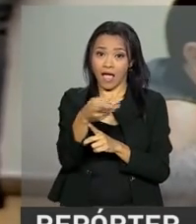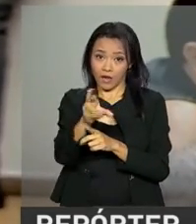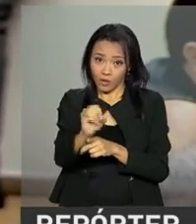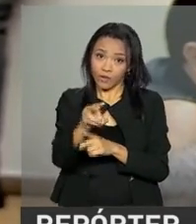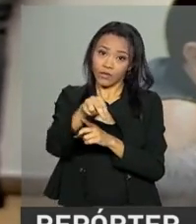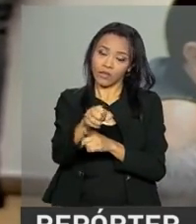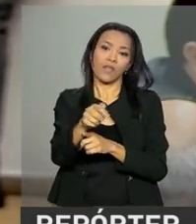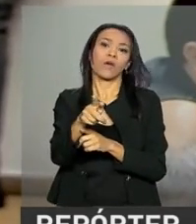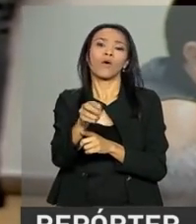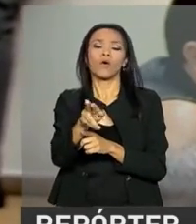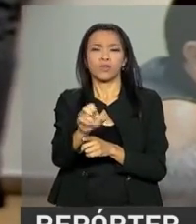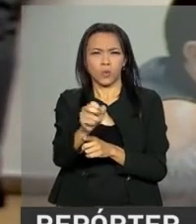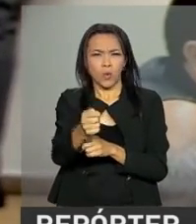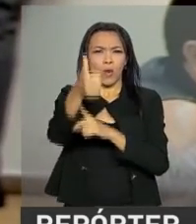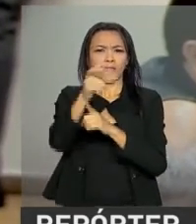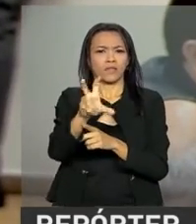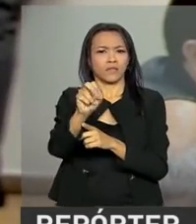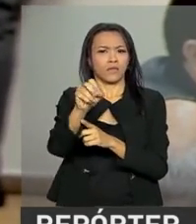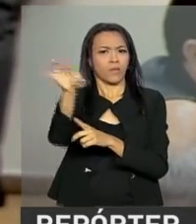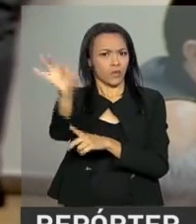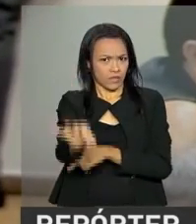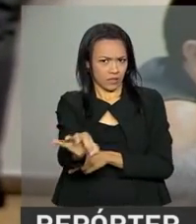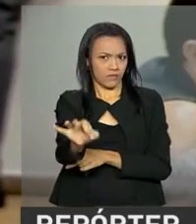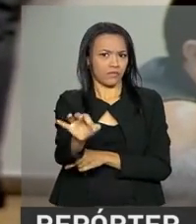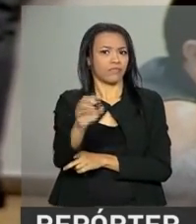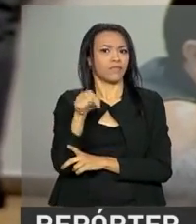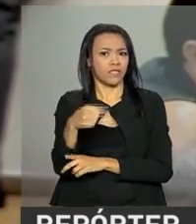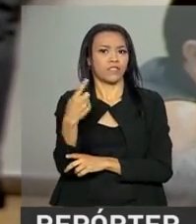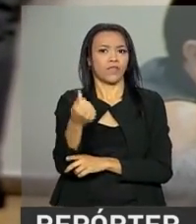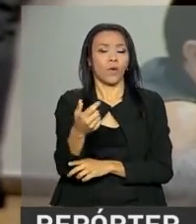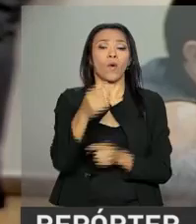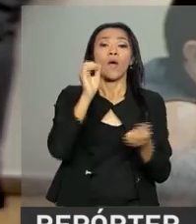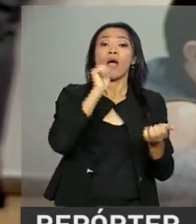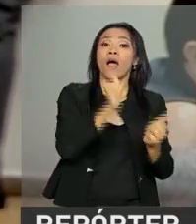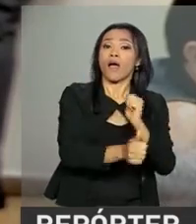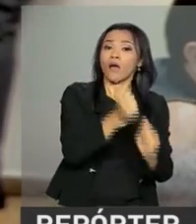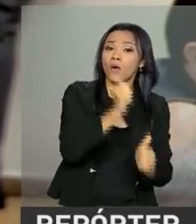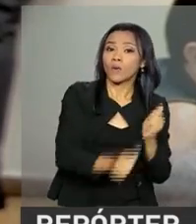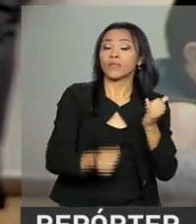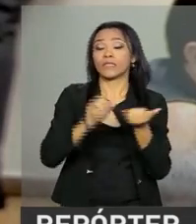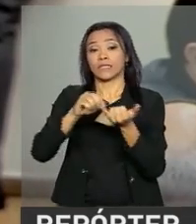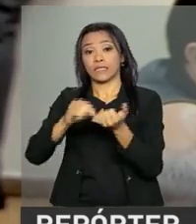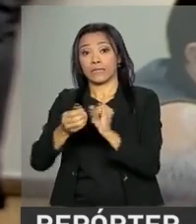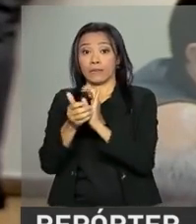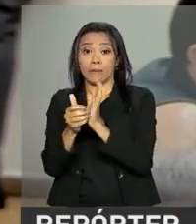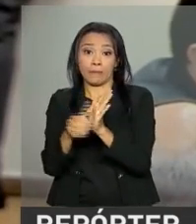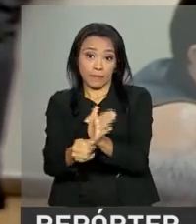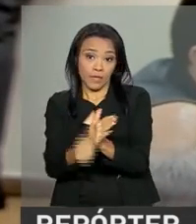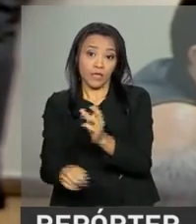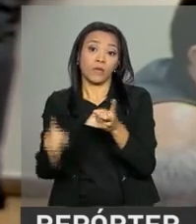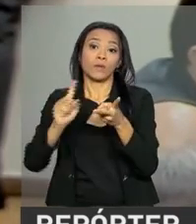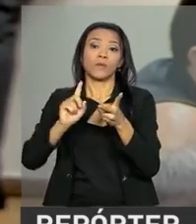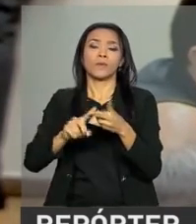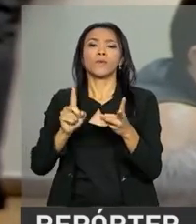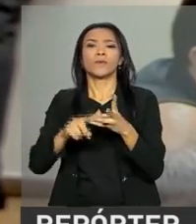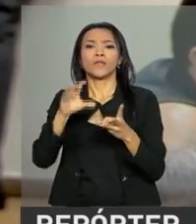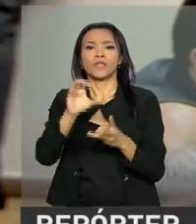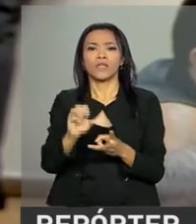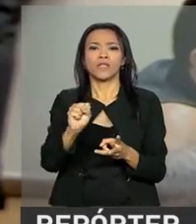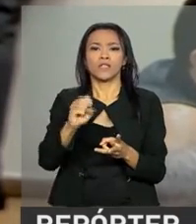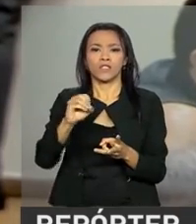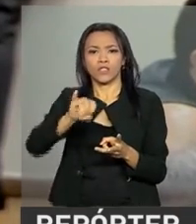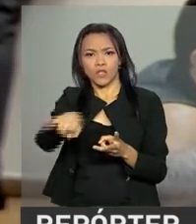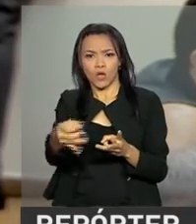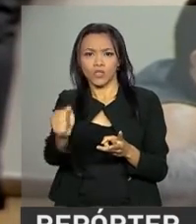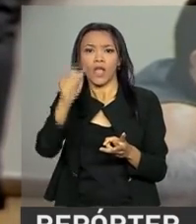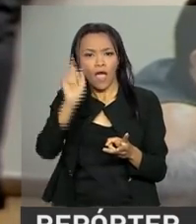quase 50% desse total. Arroz, milho e soja são responsáveis por mais de